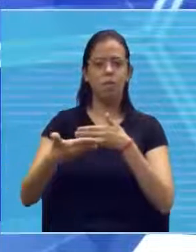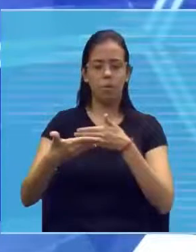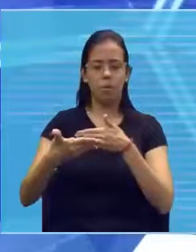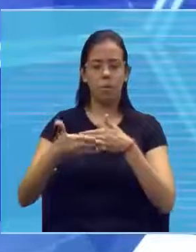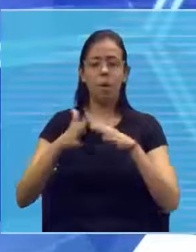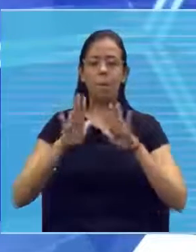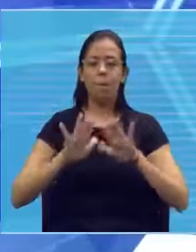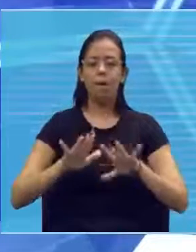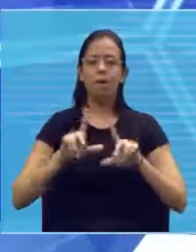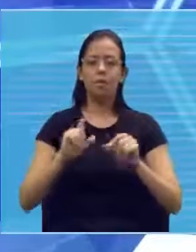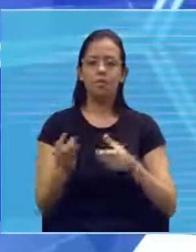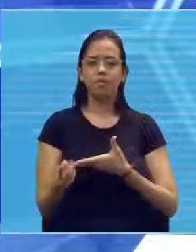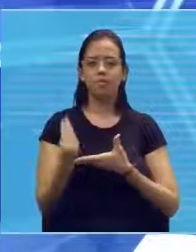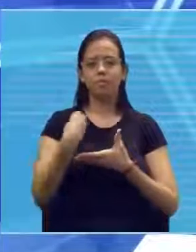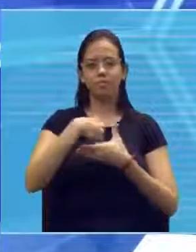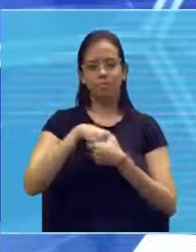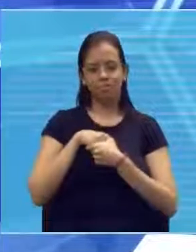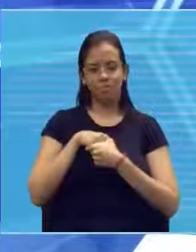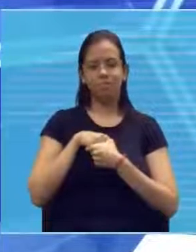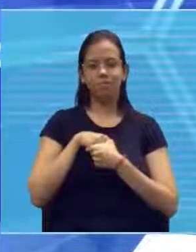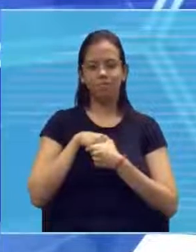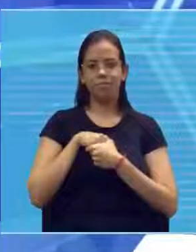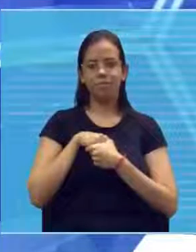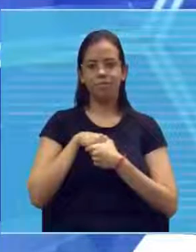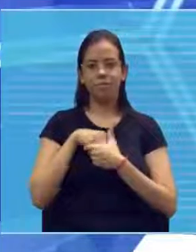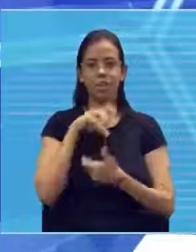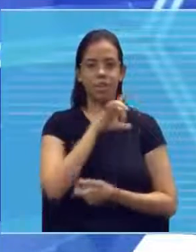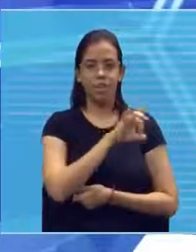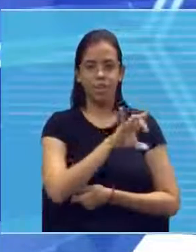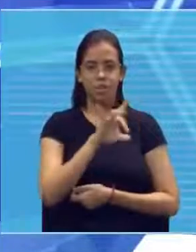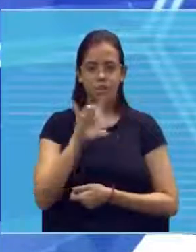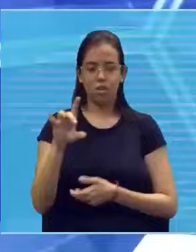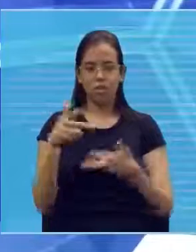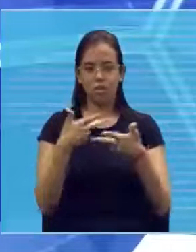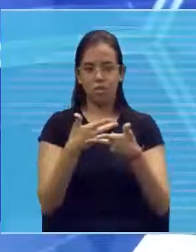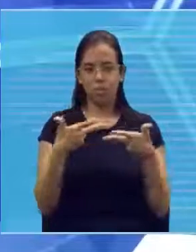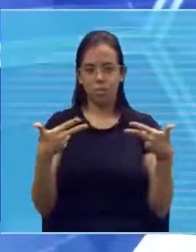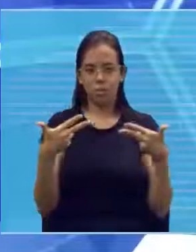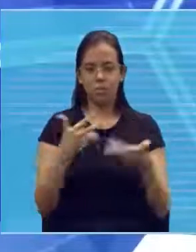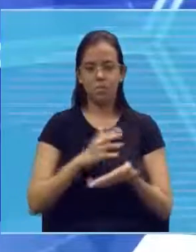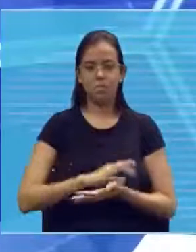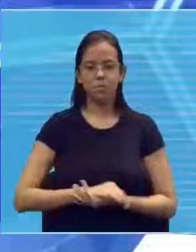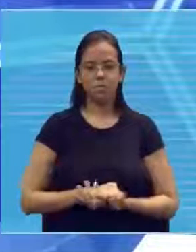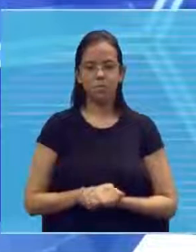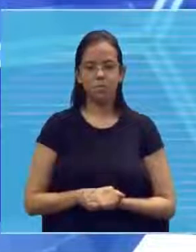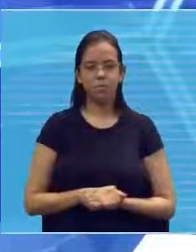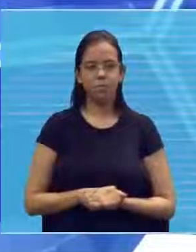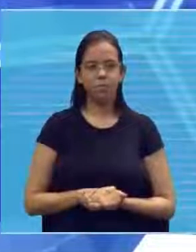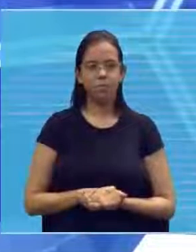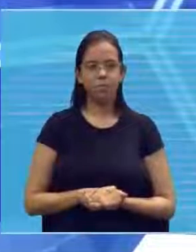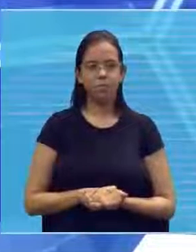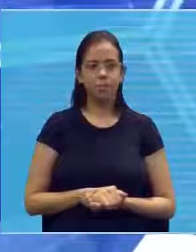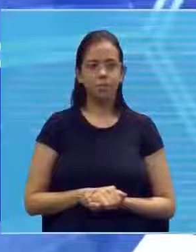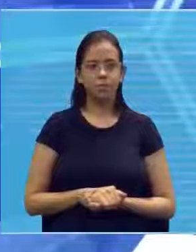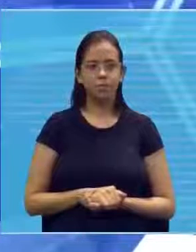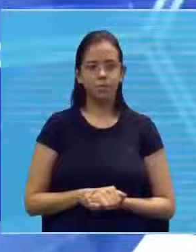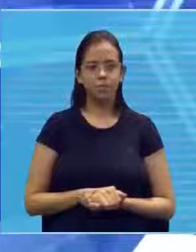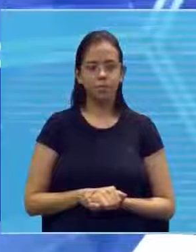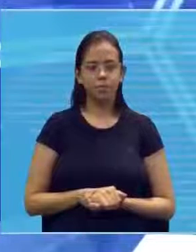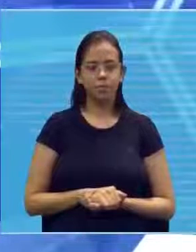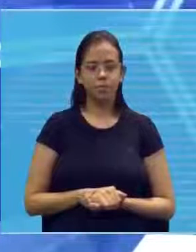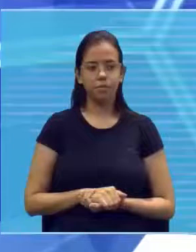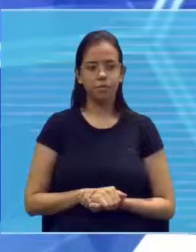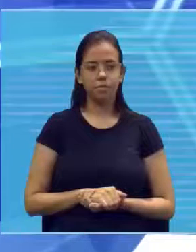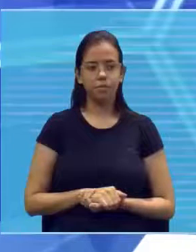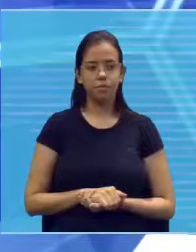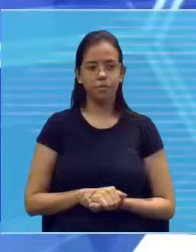mas no e a Sutil de cada coisa a imagem